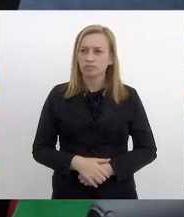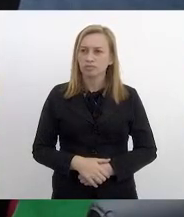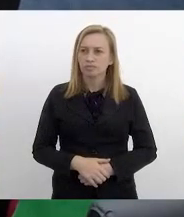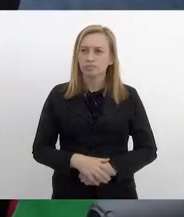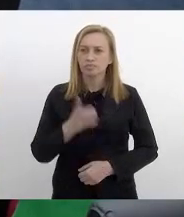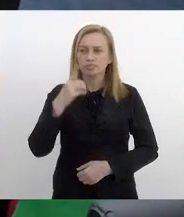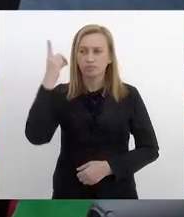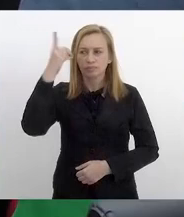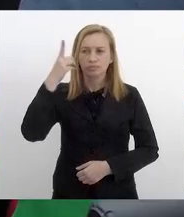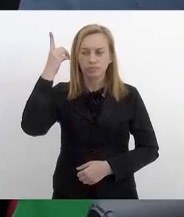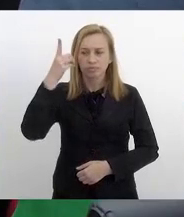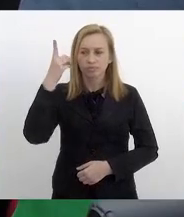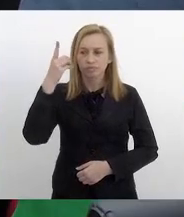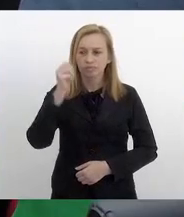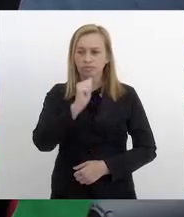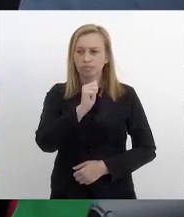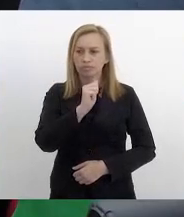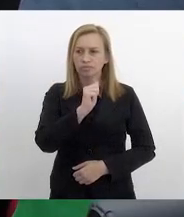Deputada Adriana.